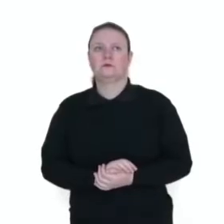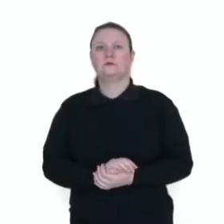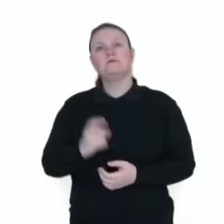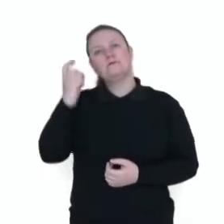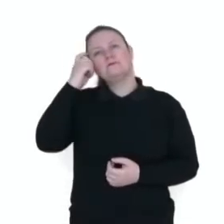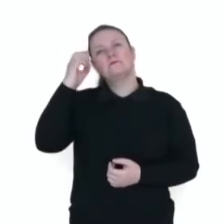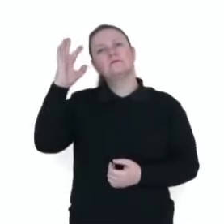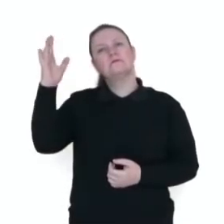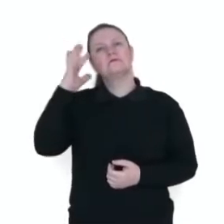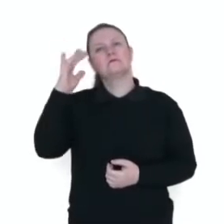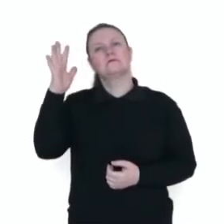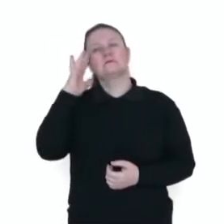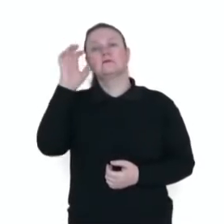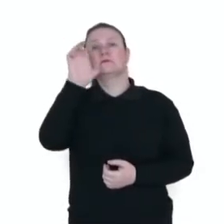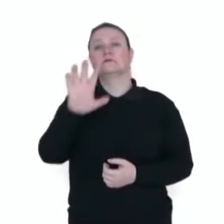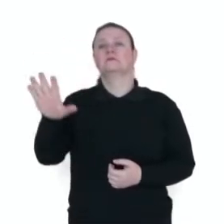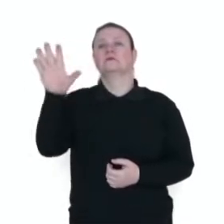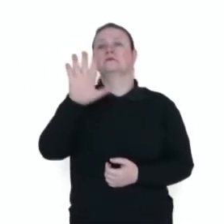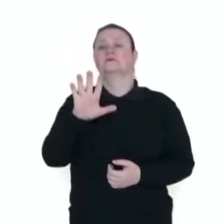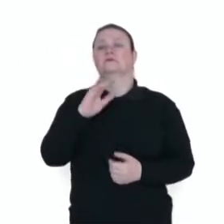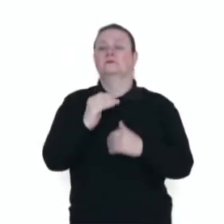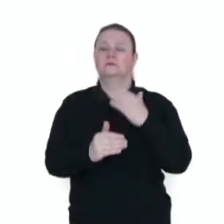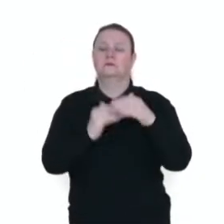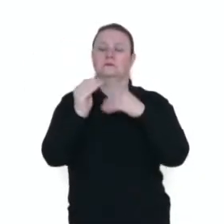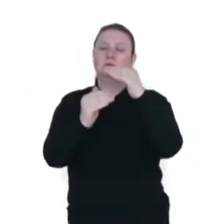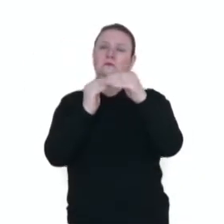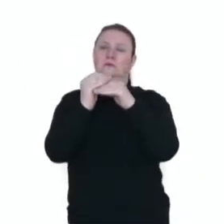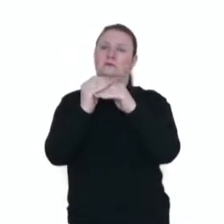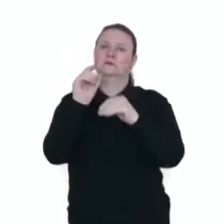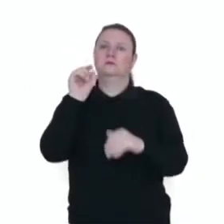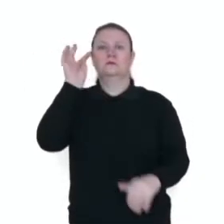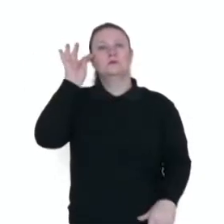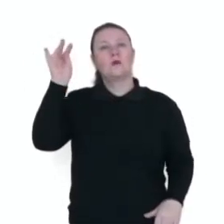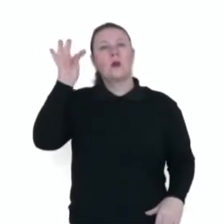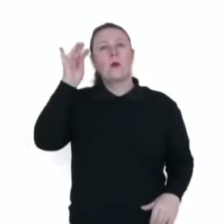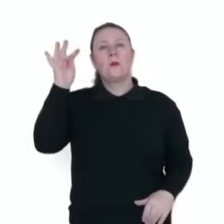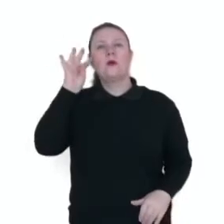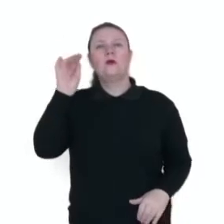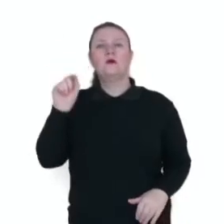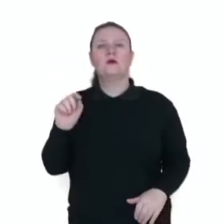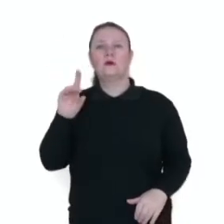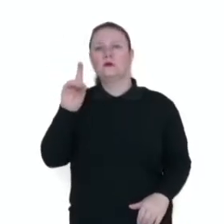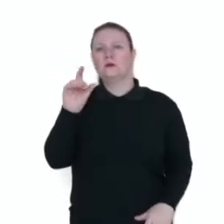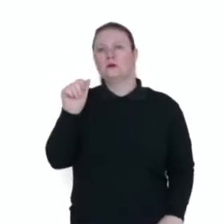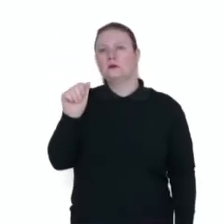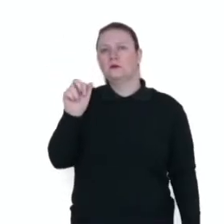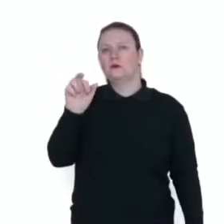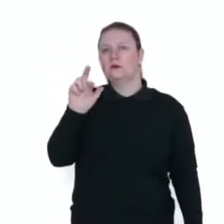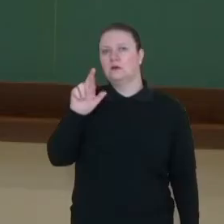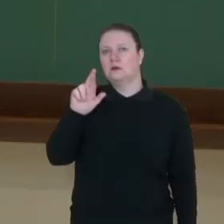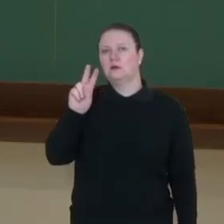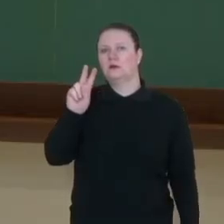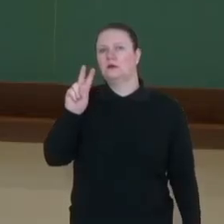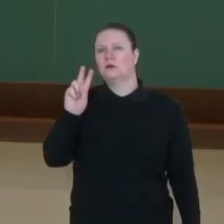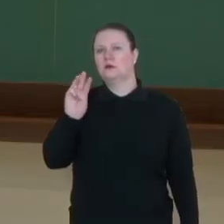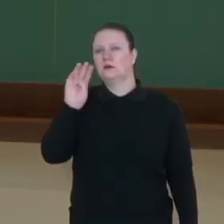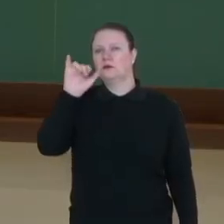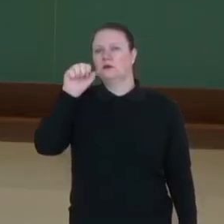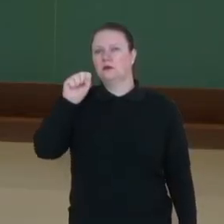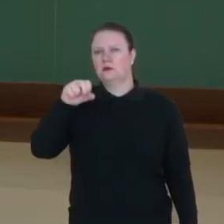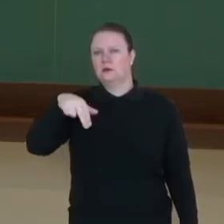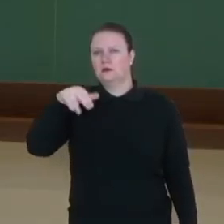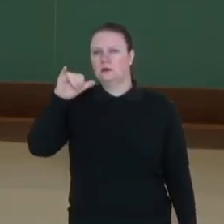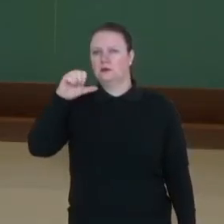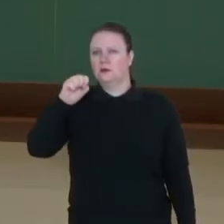pensadores europeus eles desenvolveram uma teoria chamada mais tarde de darwinismo social. Eles